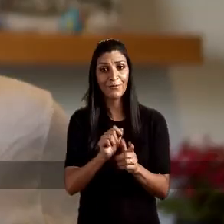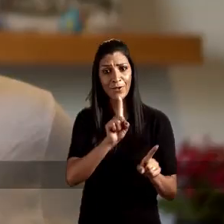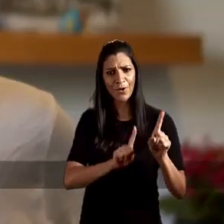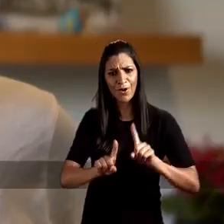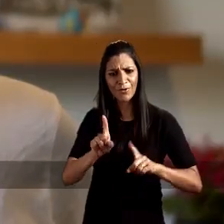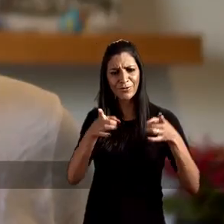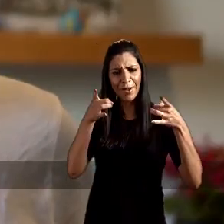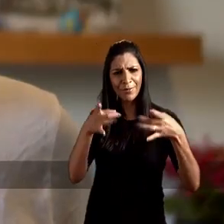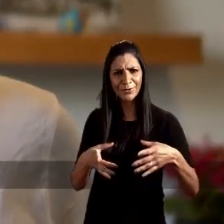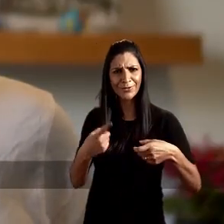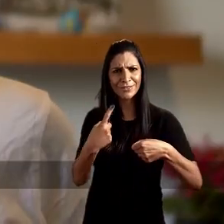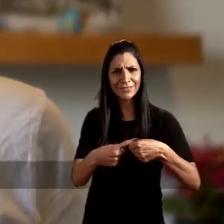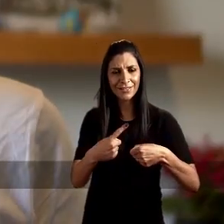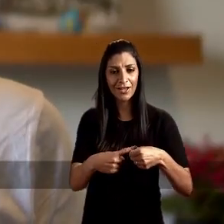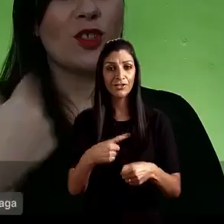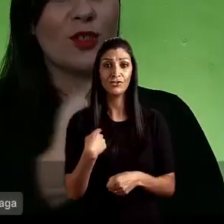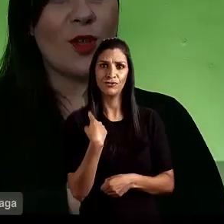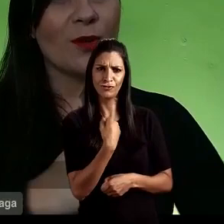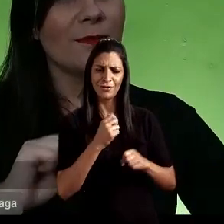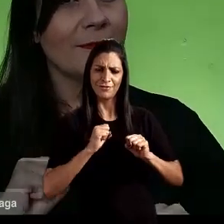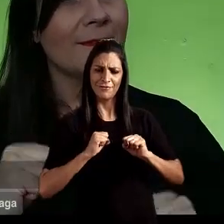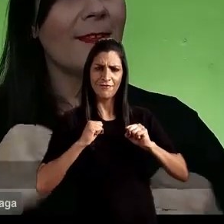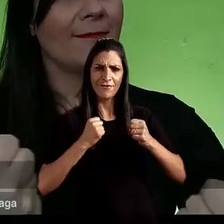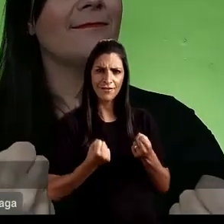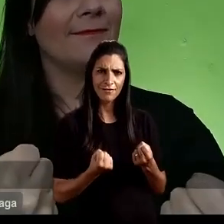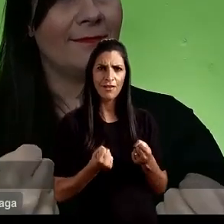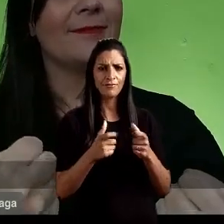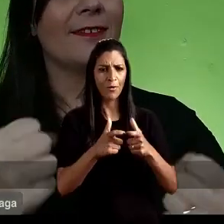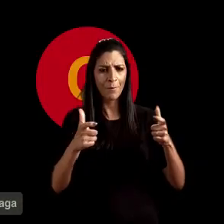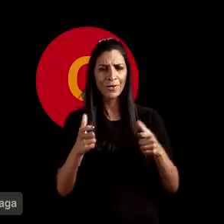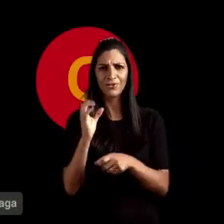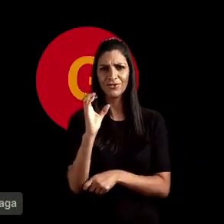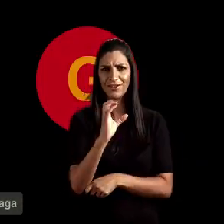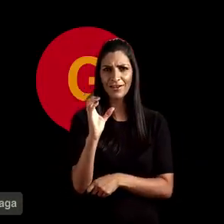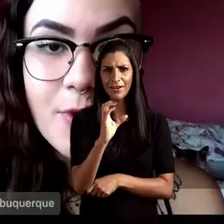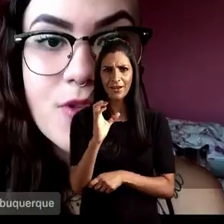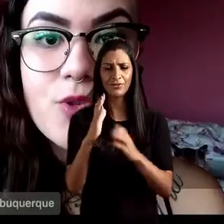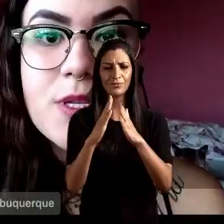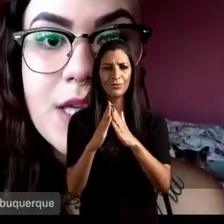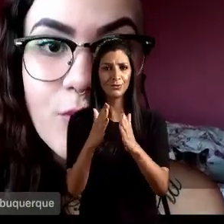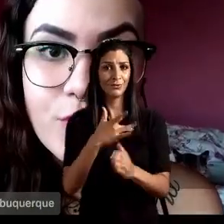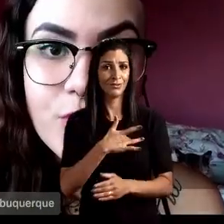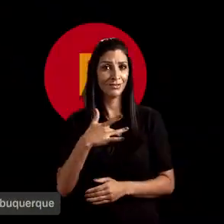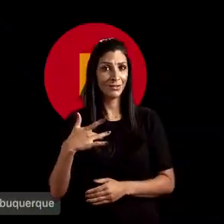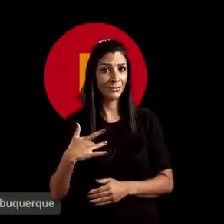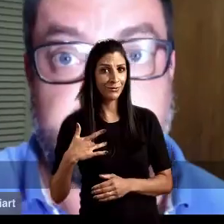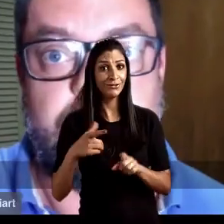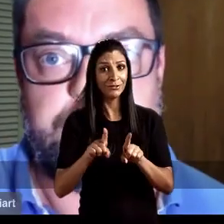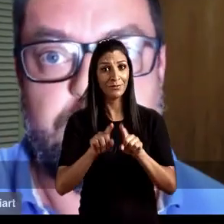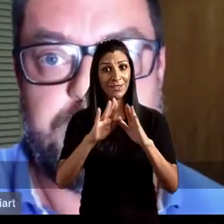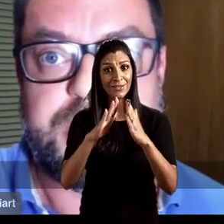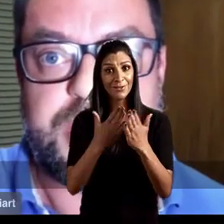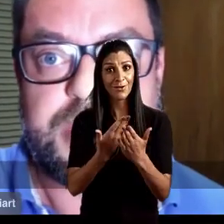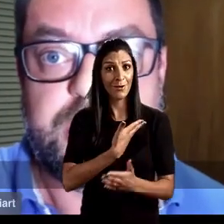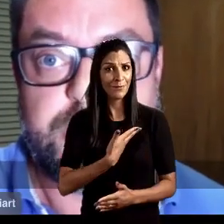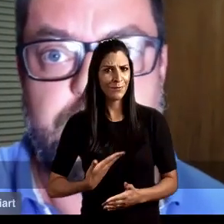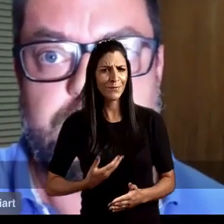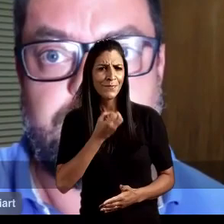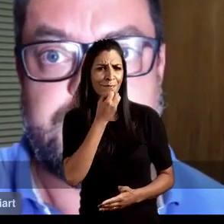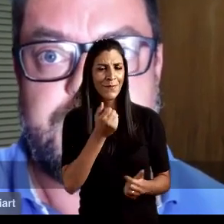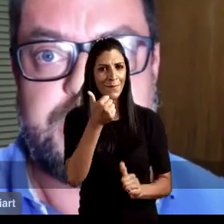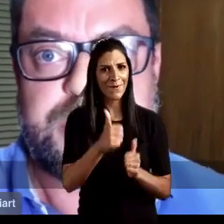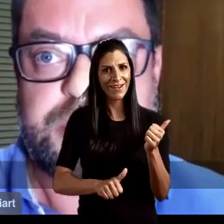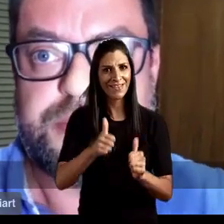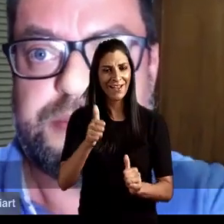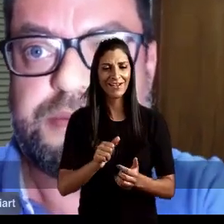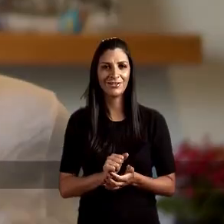respeito. Quando alguns abandonam a cidade, nós defendemos mais creches, postos de saúde e escolas públicas de